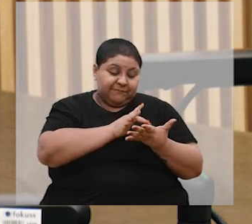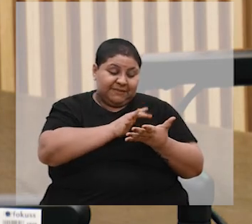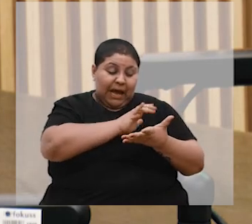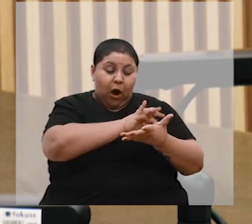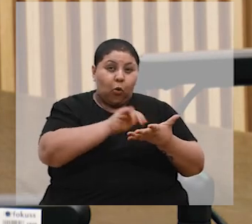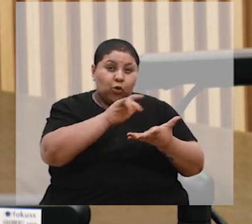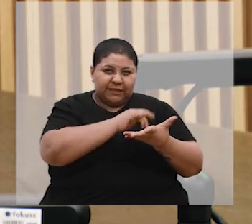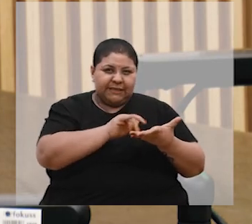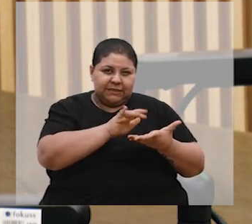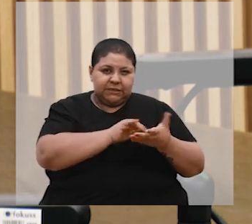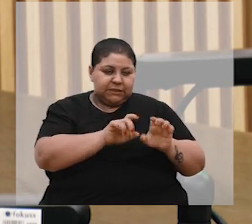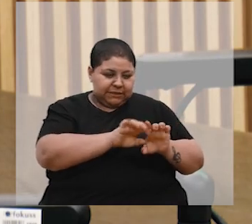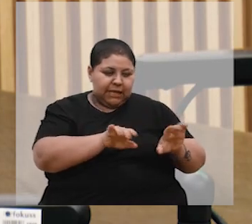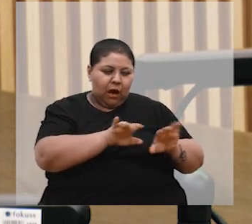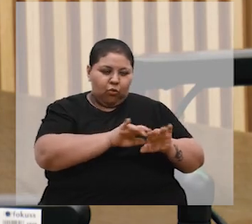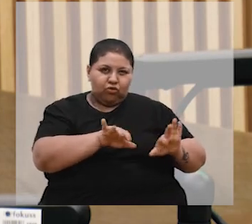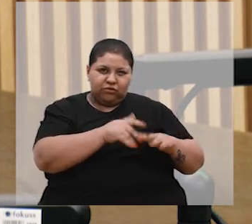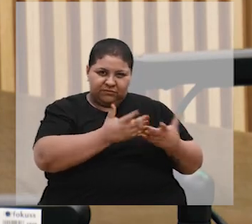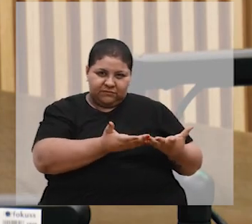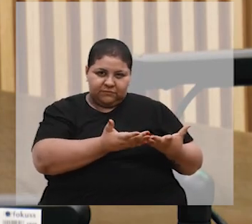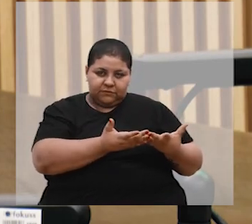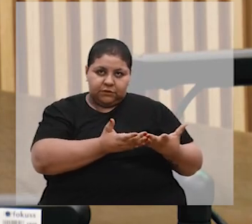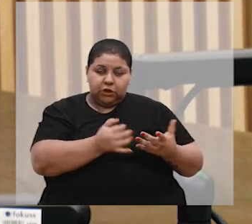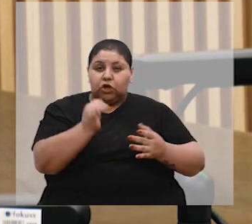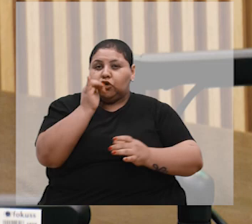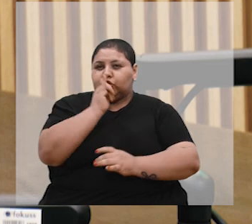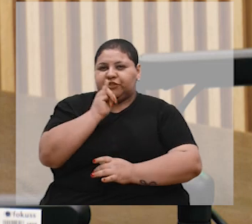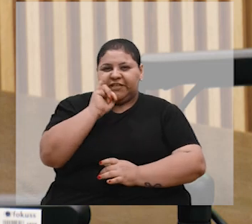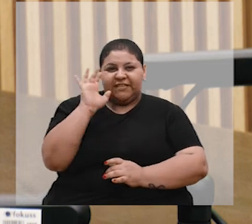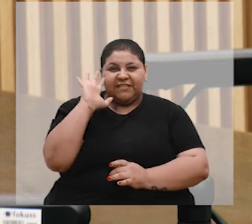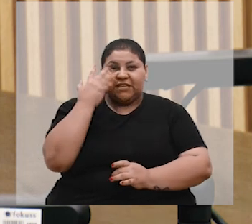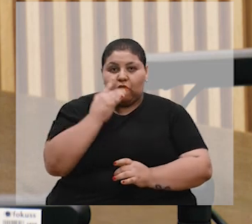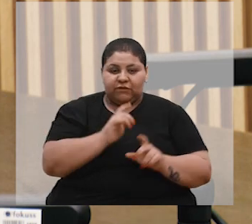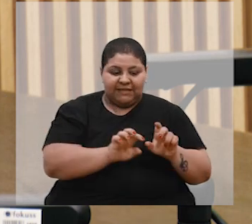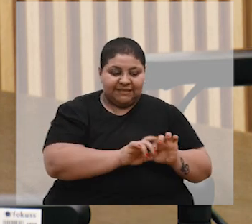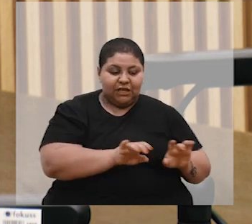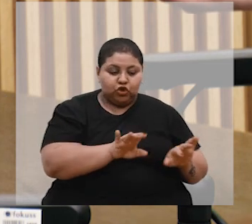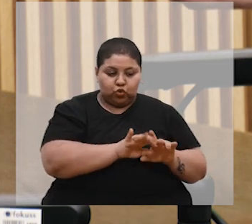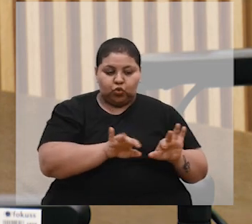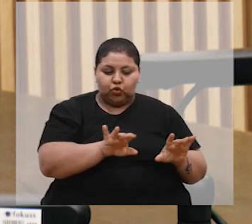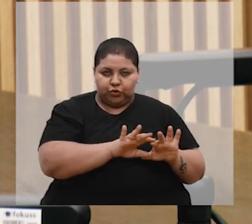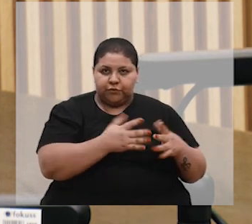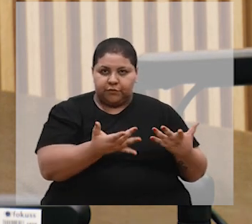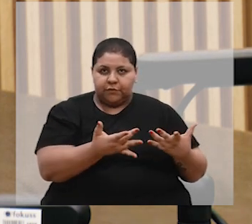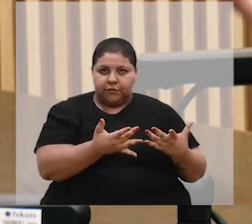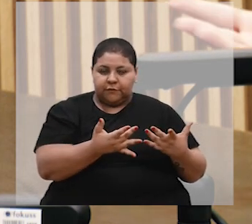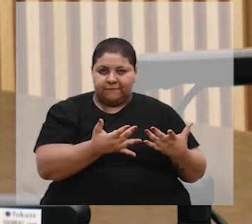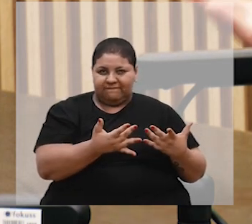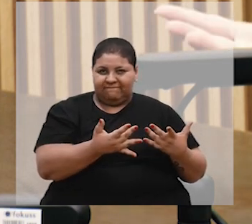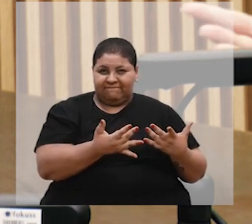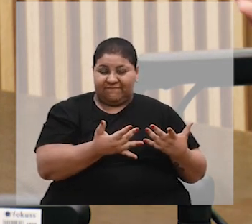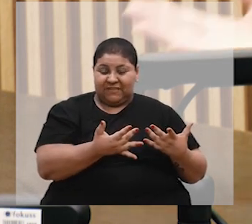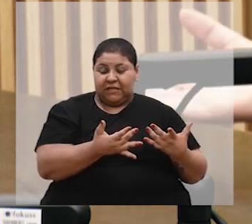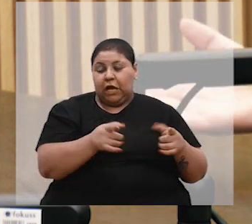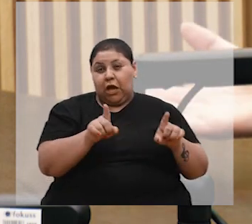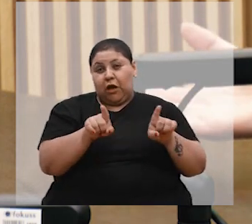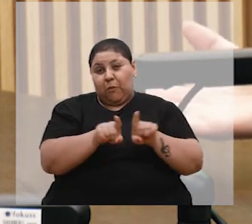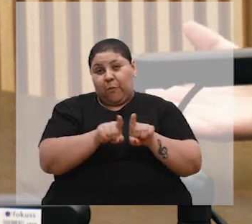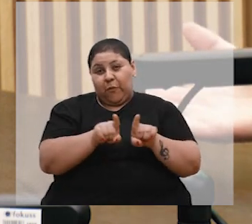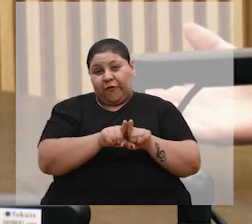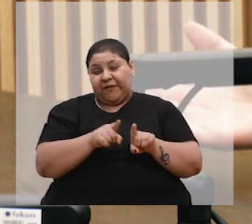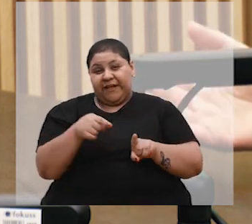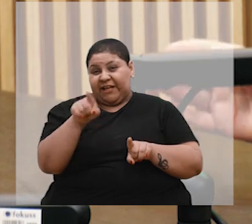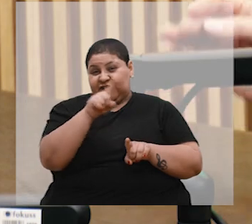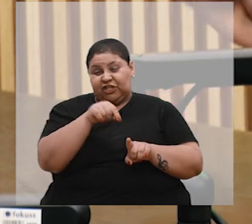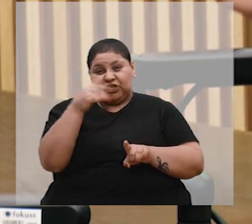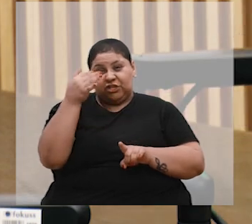comentar, pelo menos em parte, dos testes que acontecem em relação às urnas, né? Que isso é interessantíssimo, mas por várias razões a gente acaba não